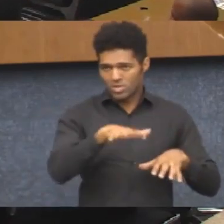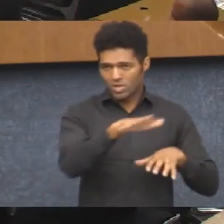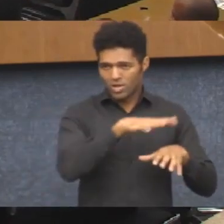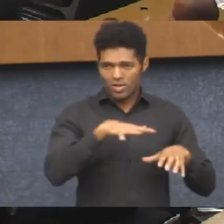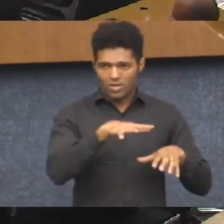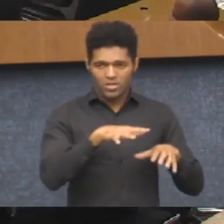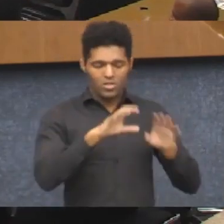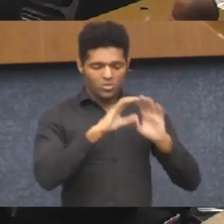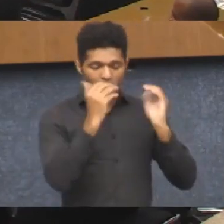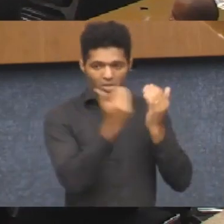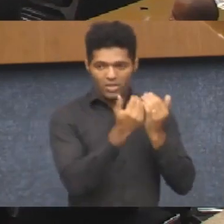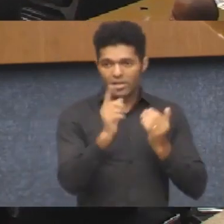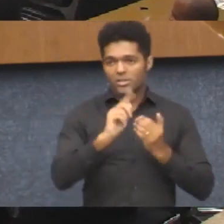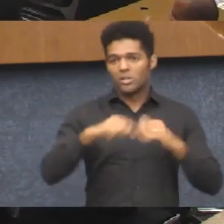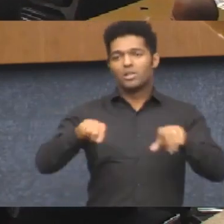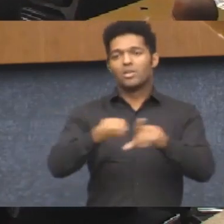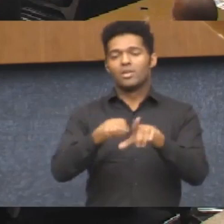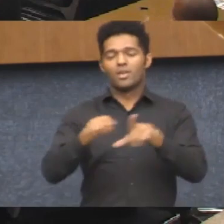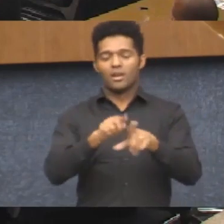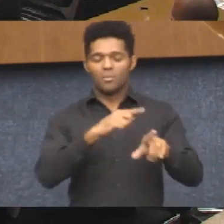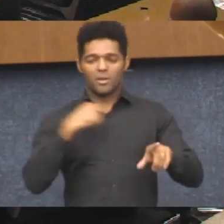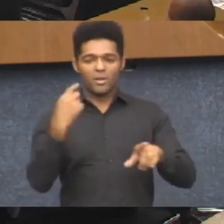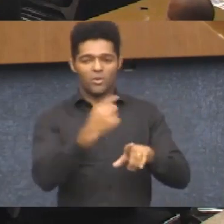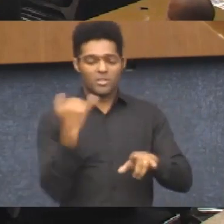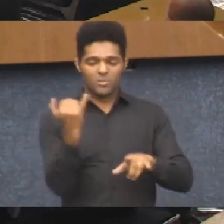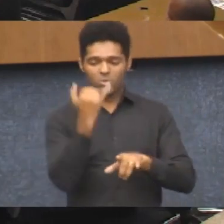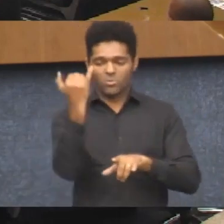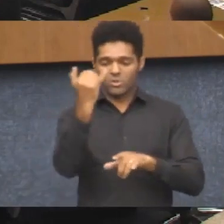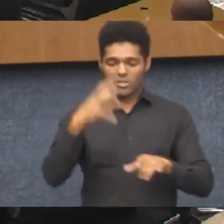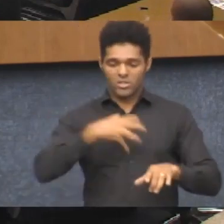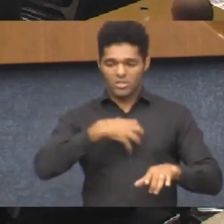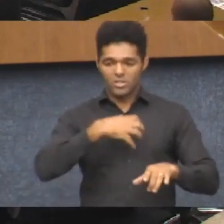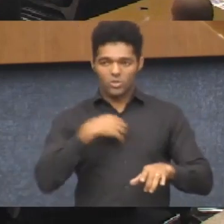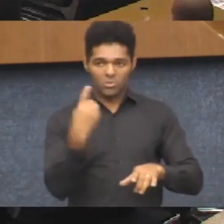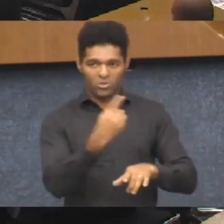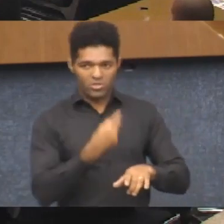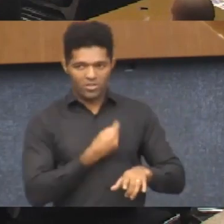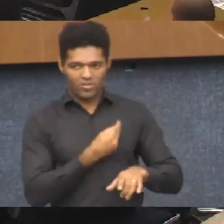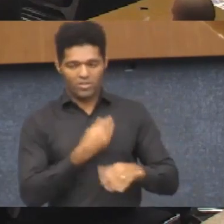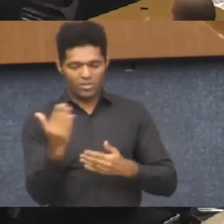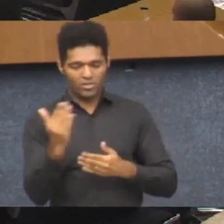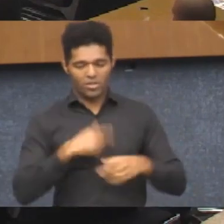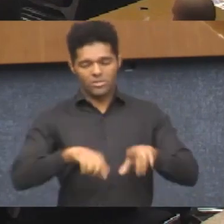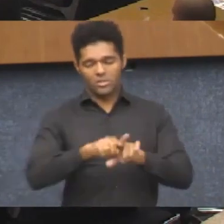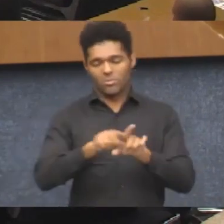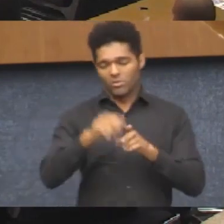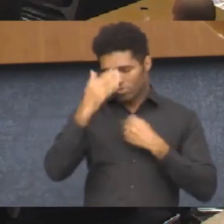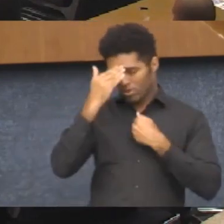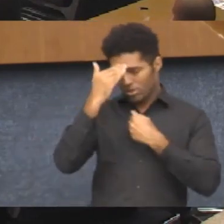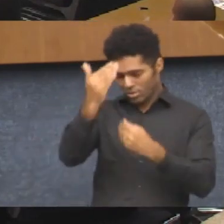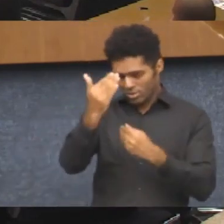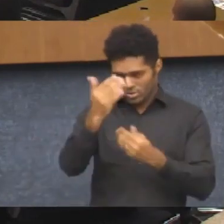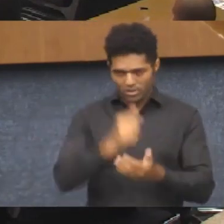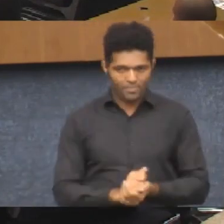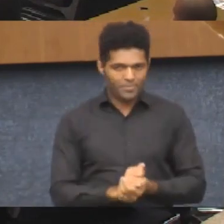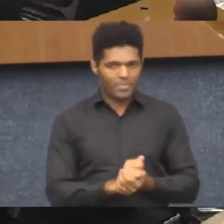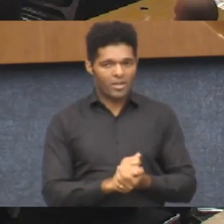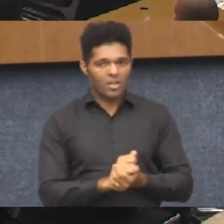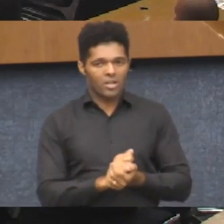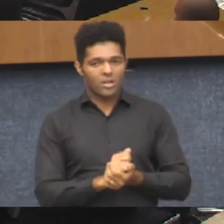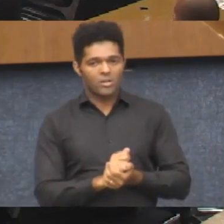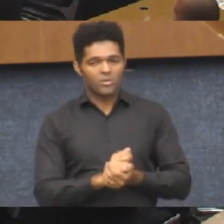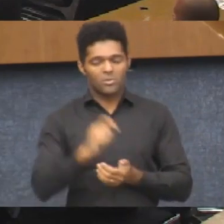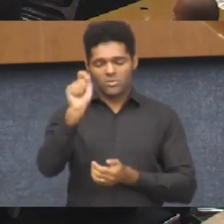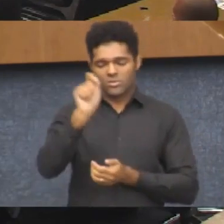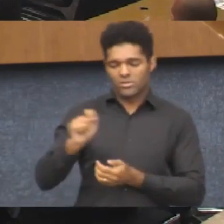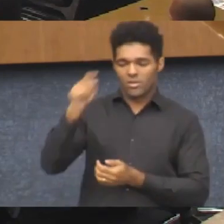muito importante e que traz sentido também para a nossa existência e para o nosso dia a dia. Então, queria agradecer aí, em nome da